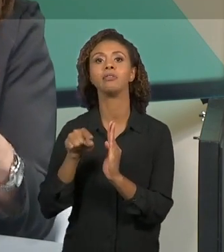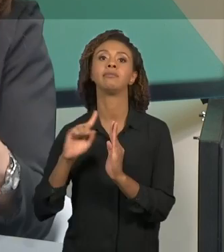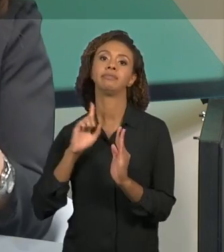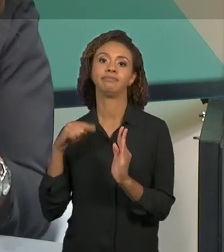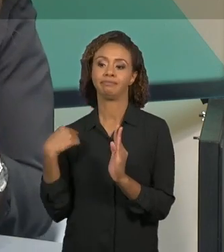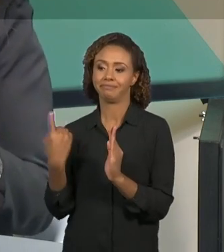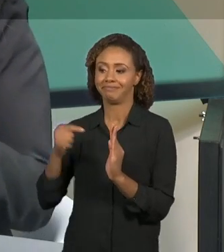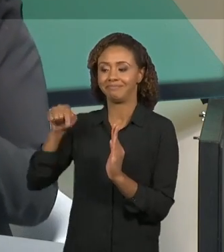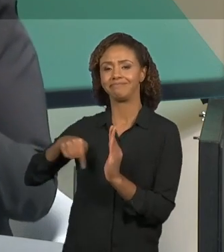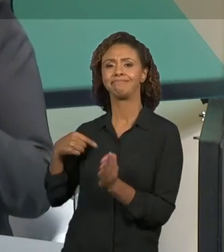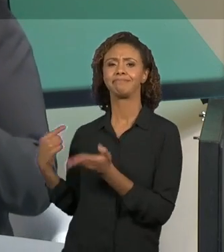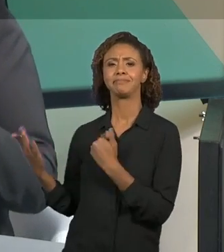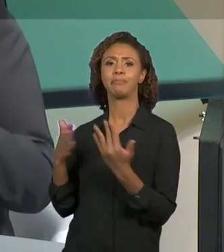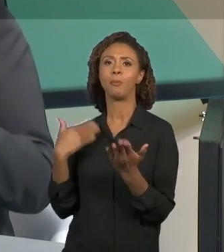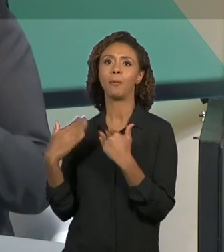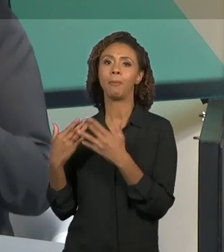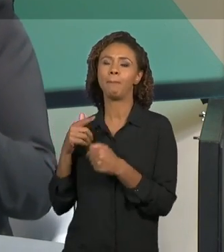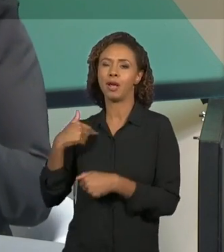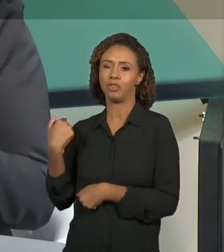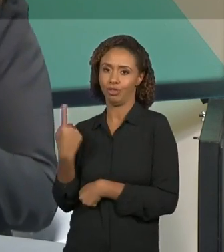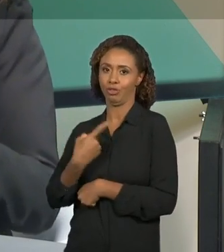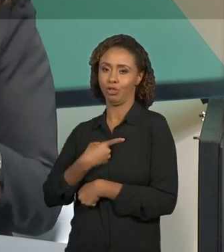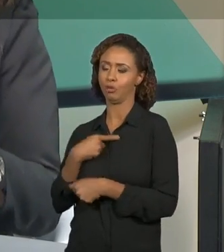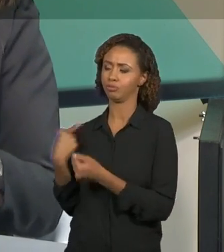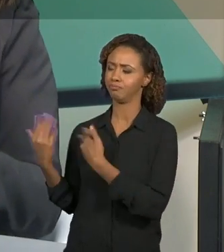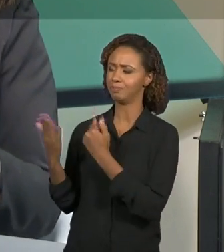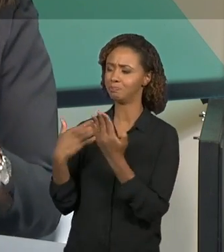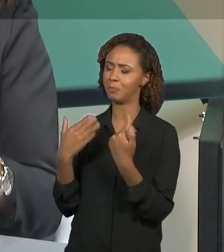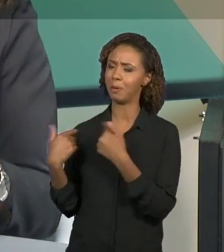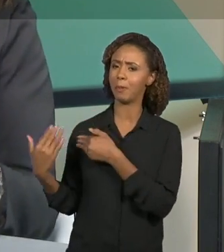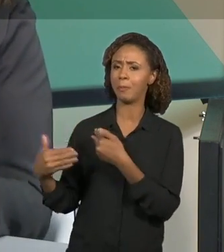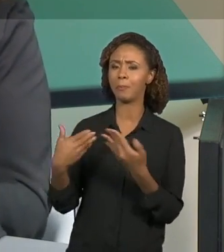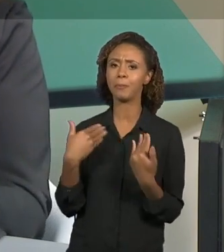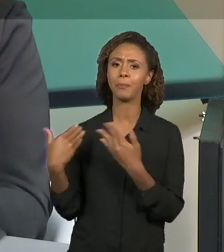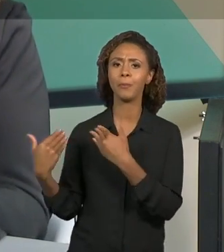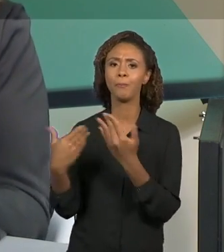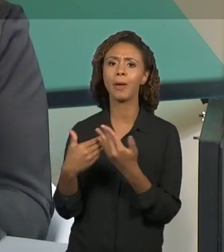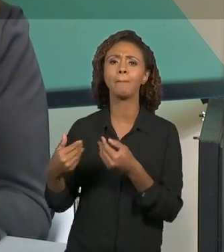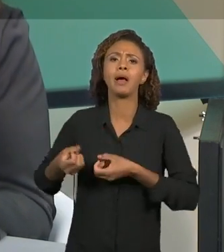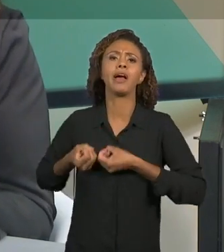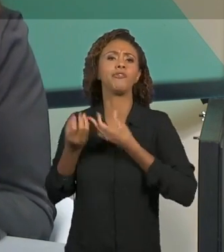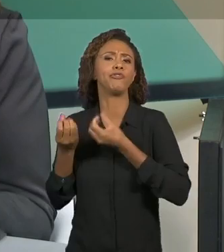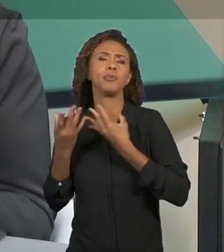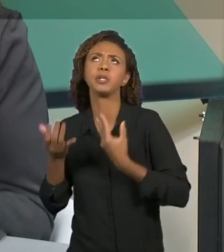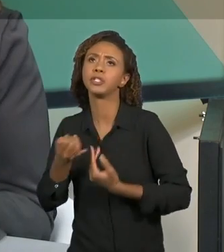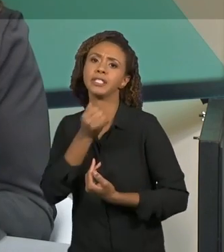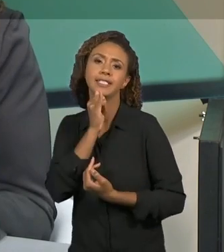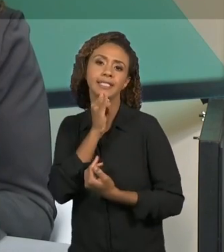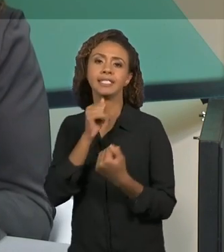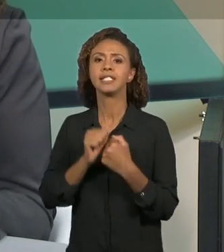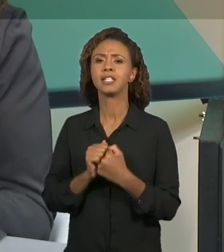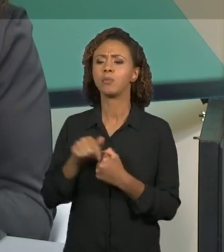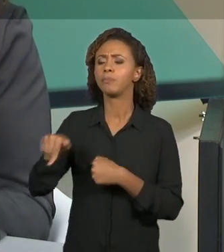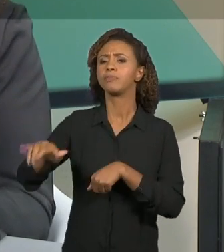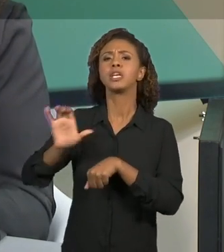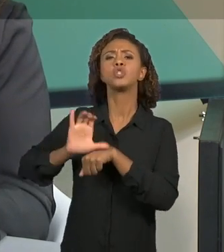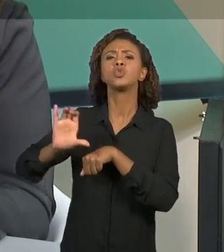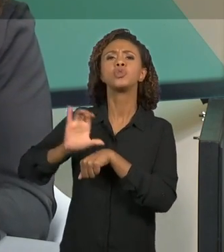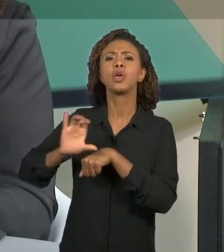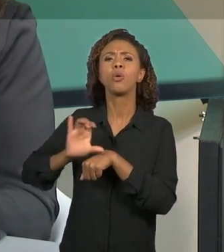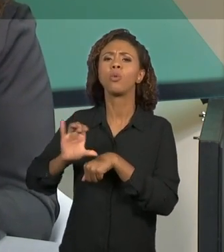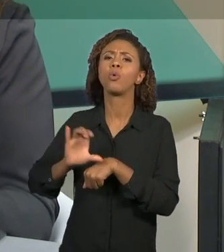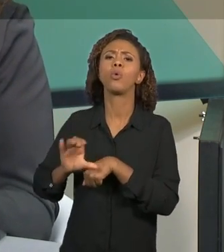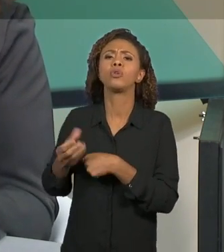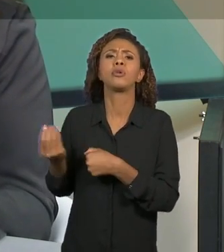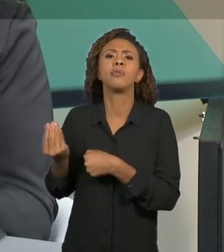ouvir um bate-papo muito mais nosso tá sobre informações porque desse curso no mercado de